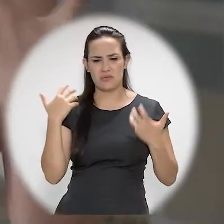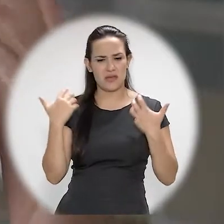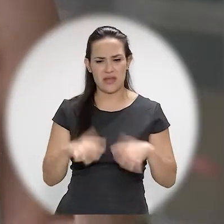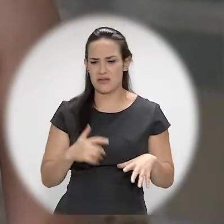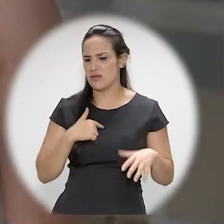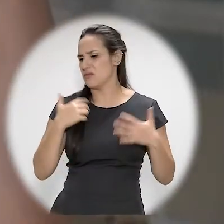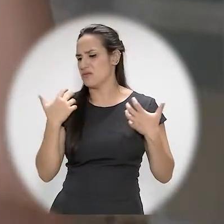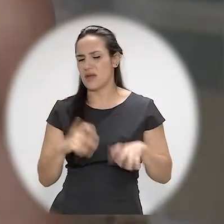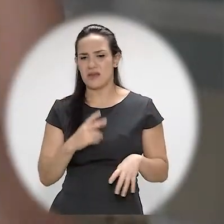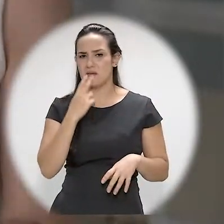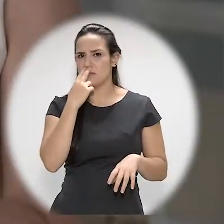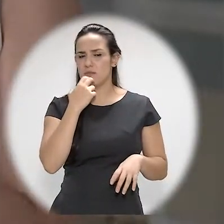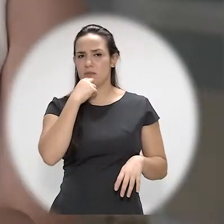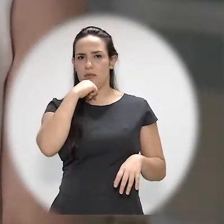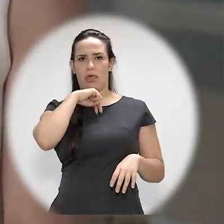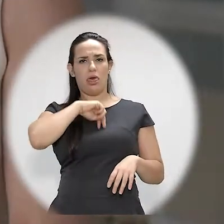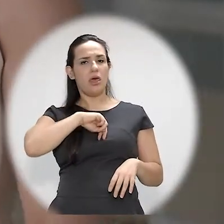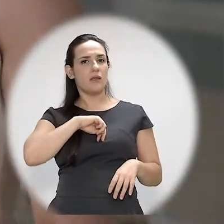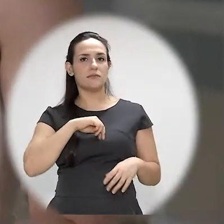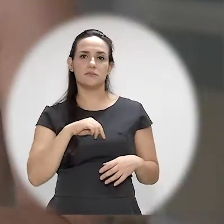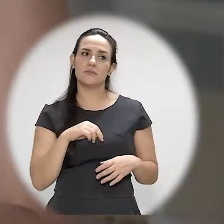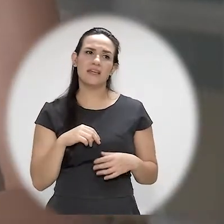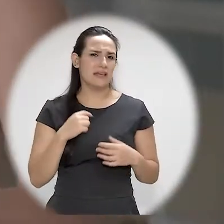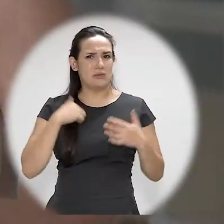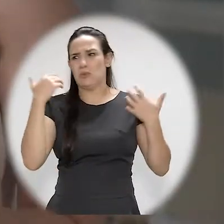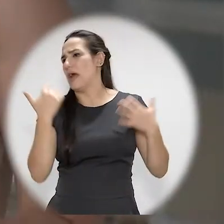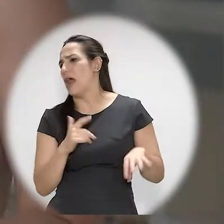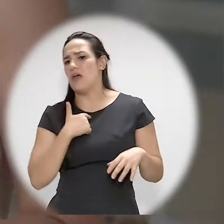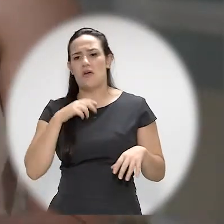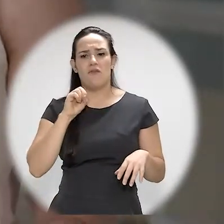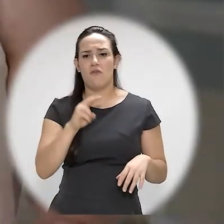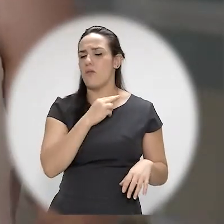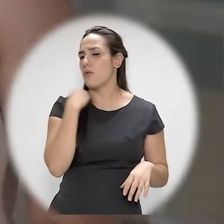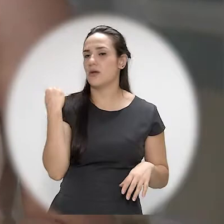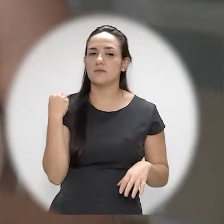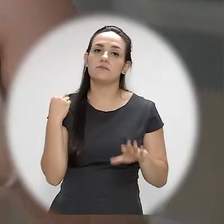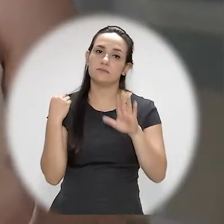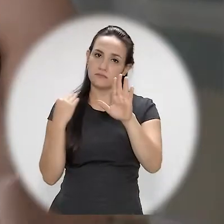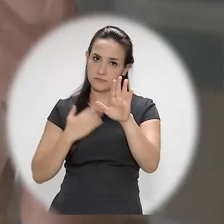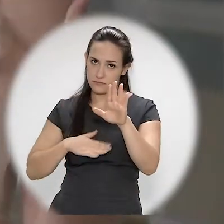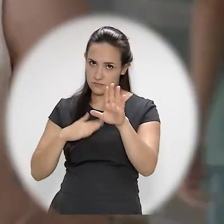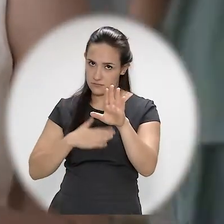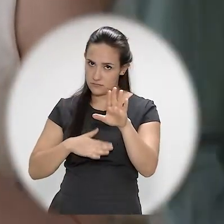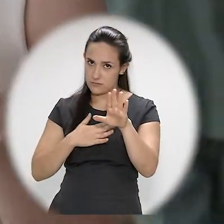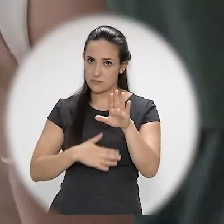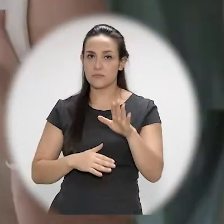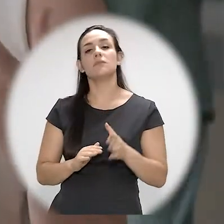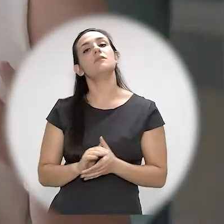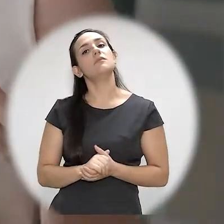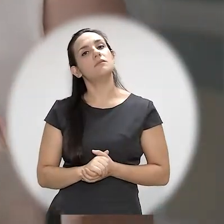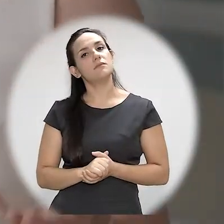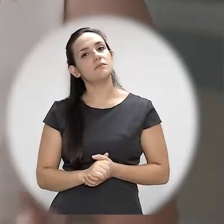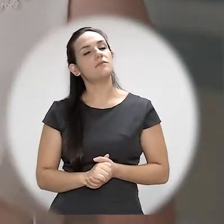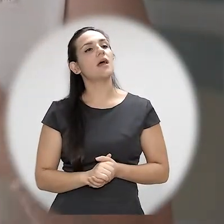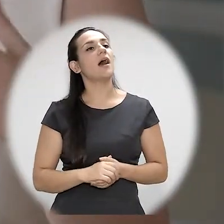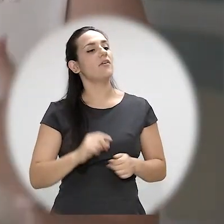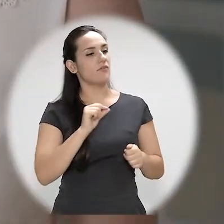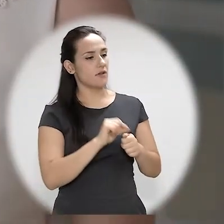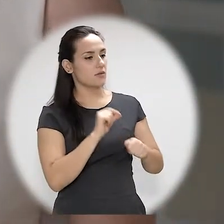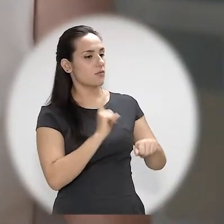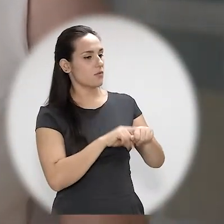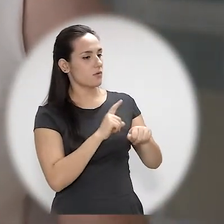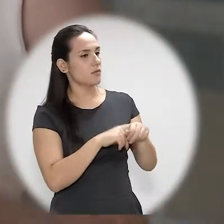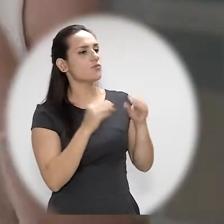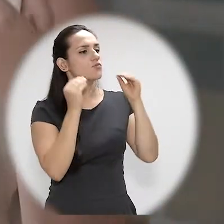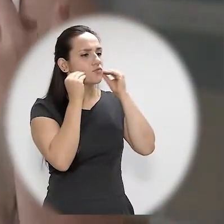ser entubado, porque ele sabia que ele ia morrer. E aí chegou num momento que não tinha como ele ser entubado, e a gente fez toda essa preparação assim, de despedida